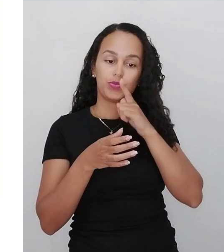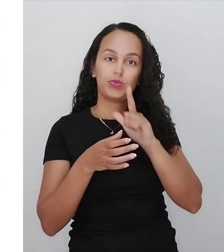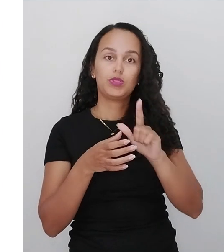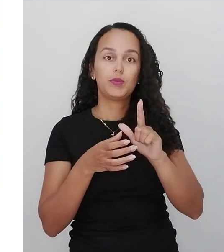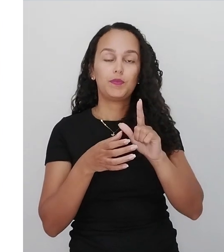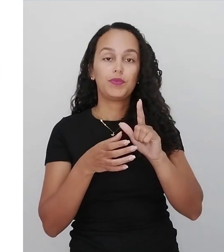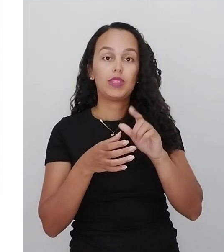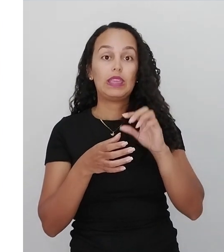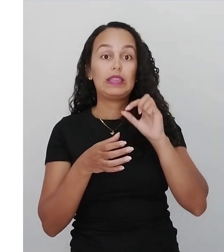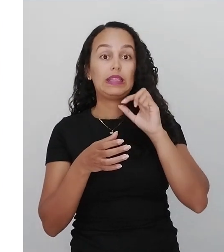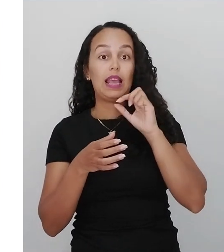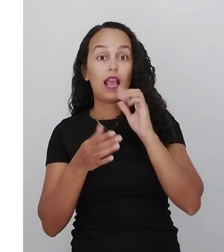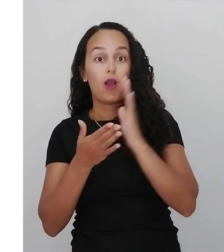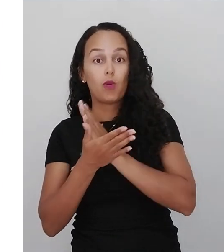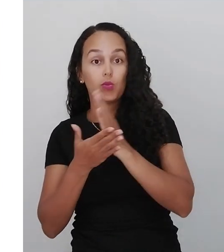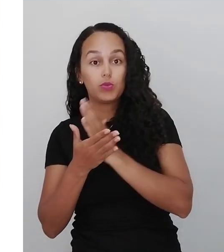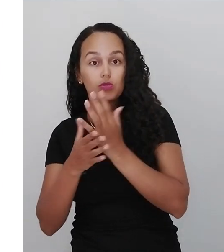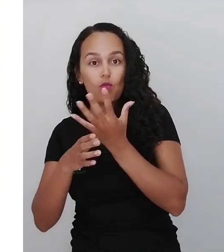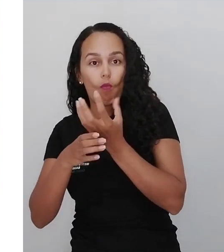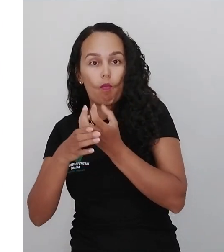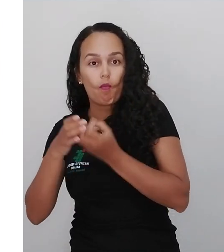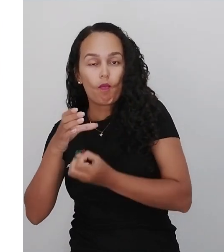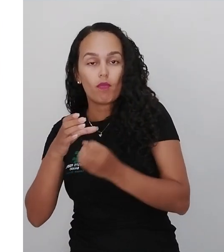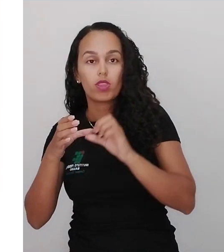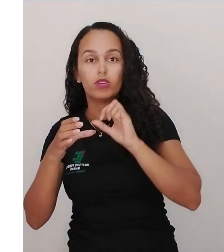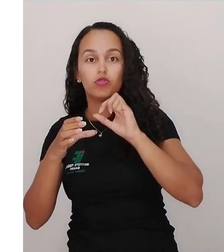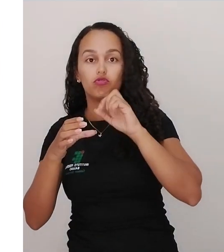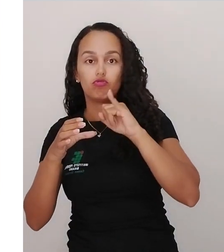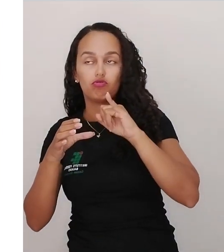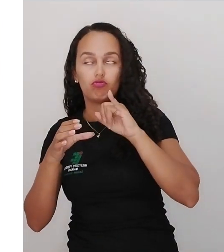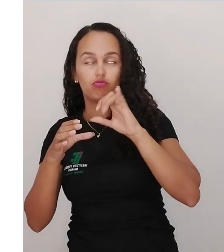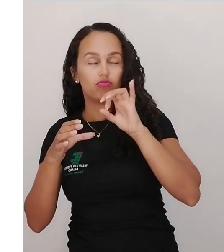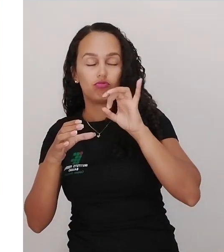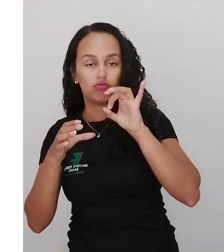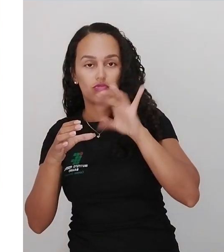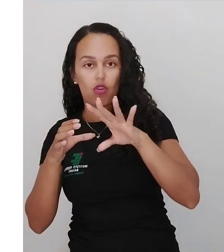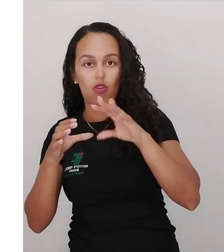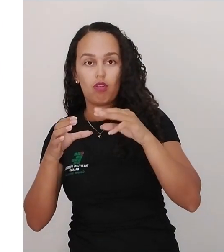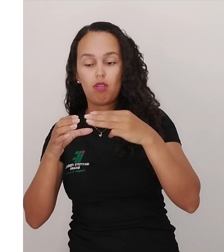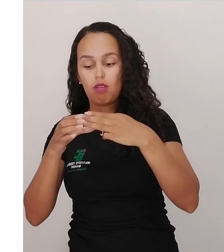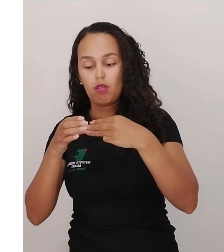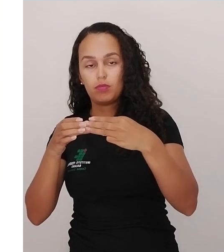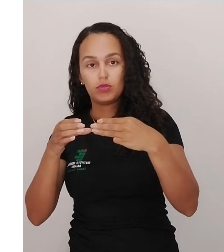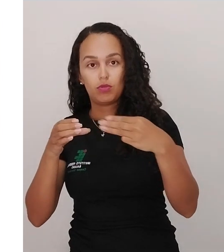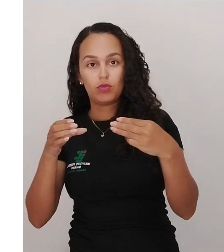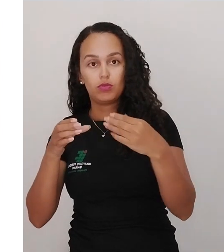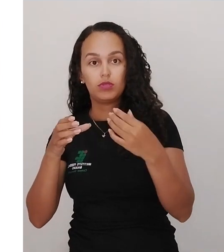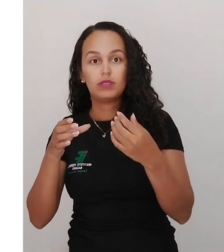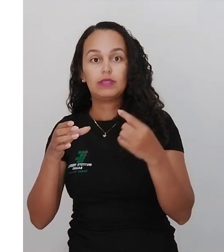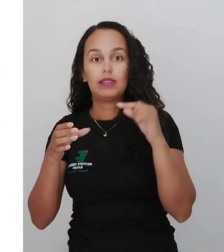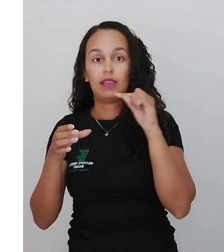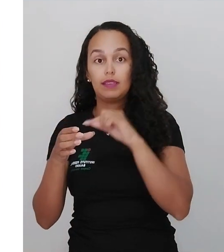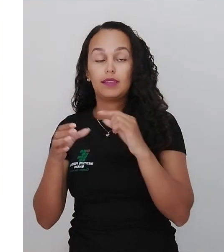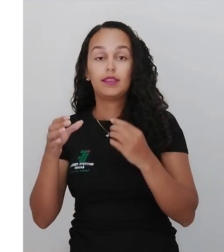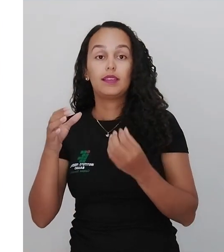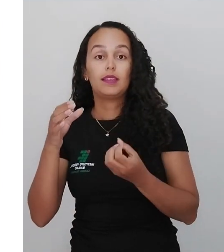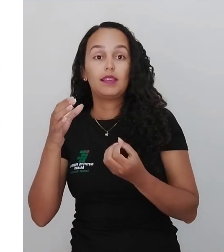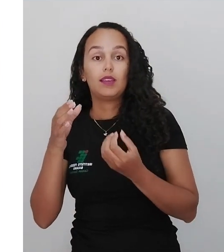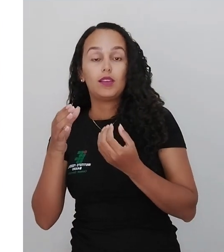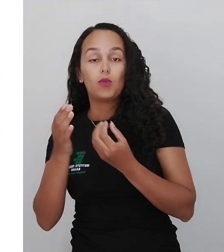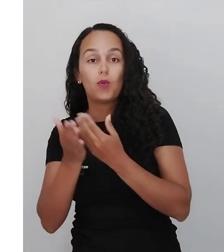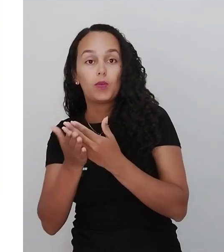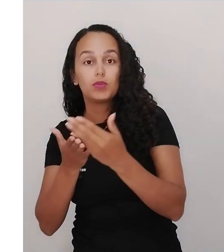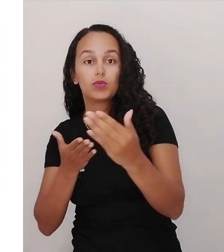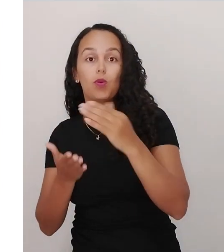que é o caso dos animais, né? Já aqueles que ingeriram mitocôndria e cloroplasto deram